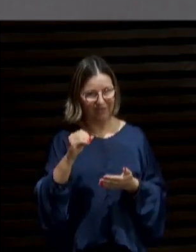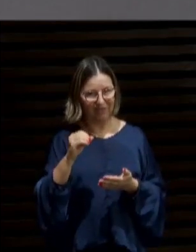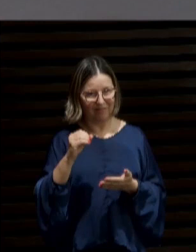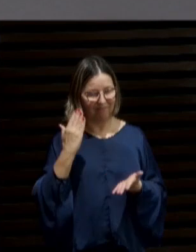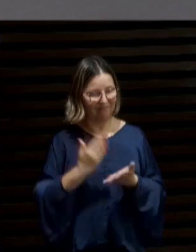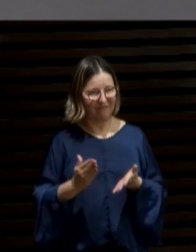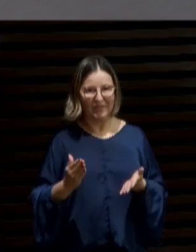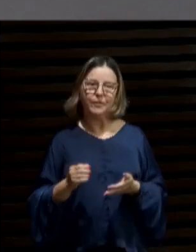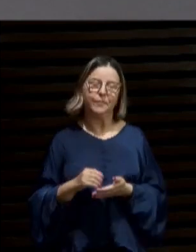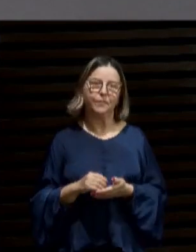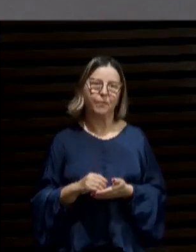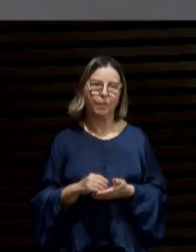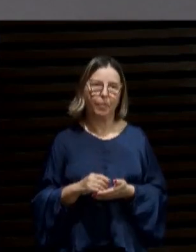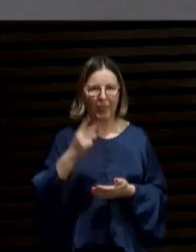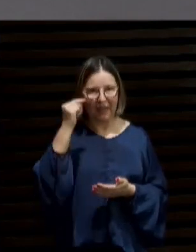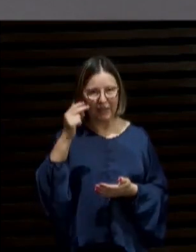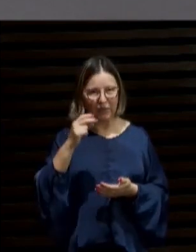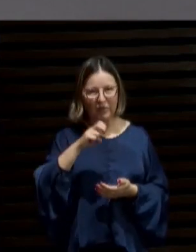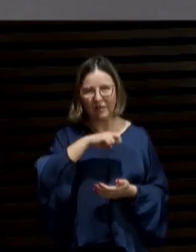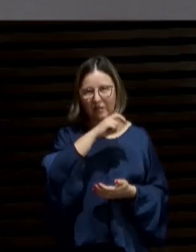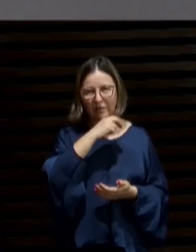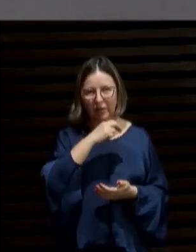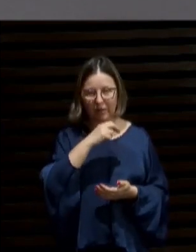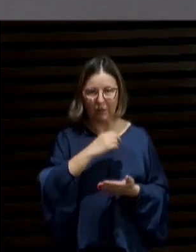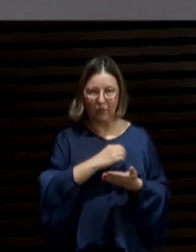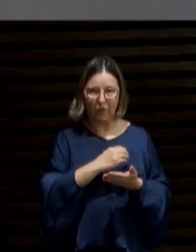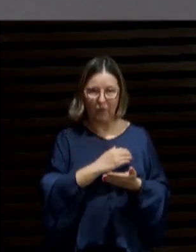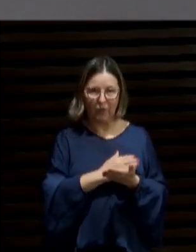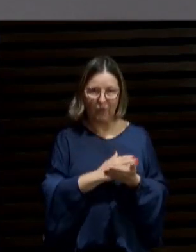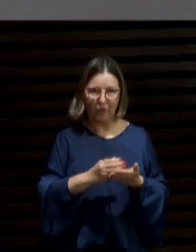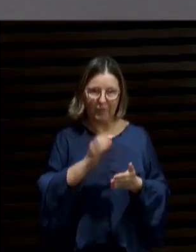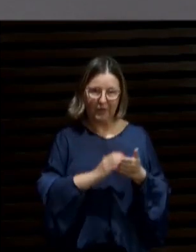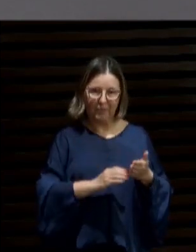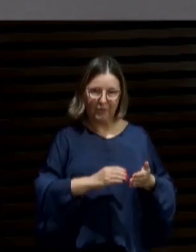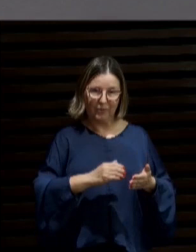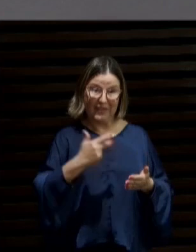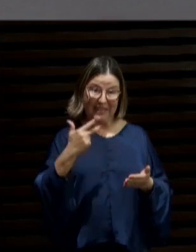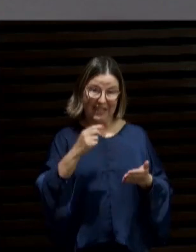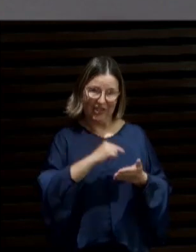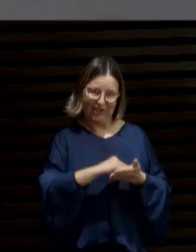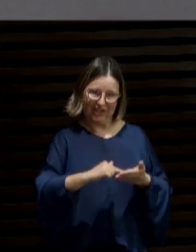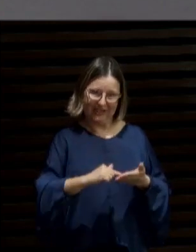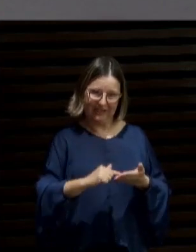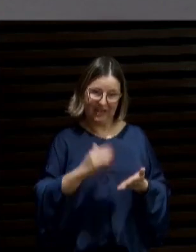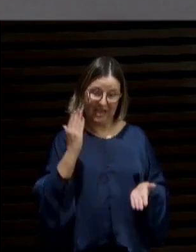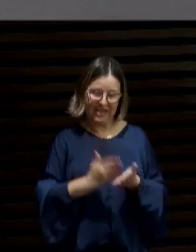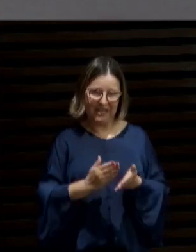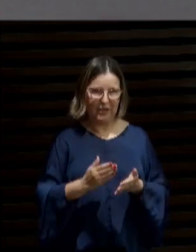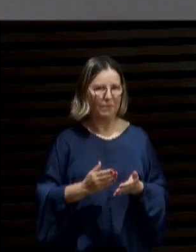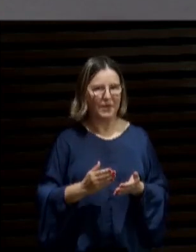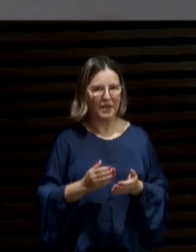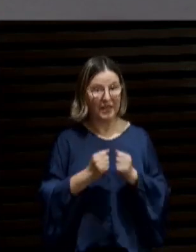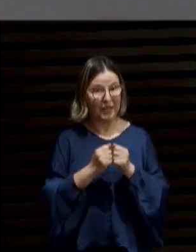da cobra começa no capítulo 3 e termina no capítulo 20 de Apocalipse. E por todo ele está aqui,